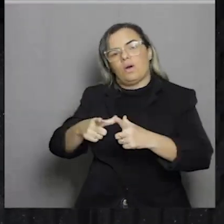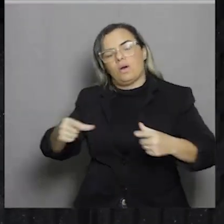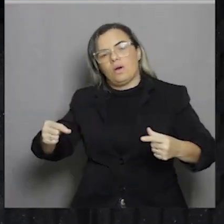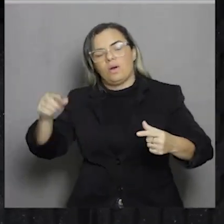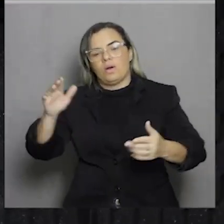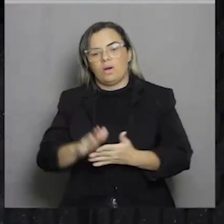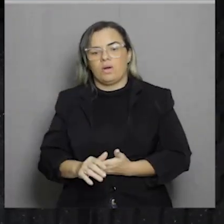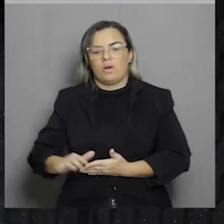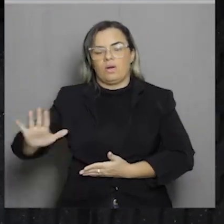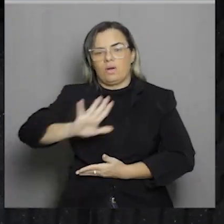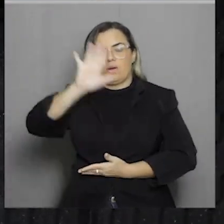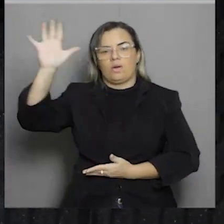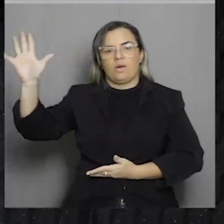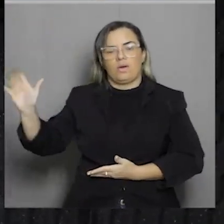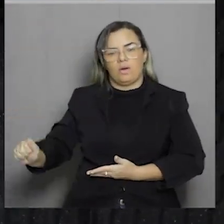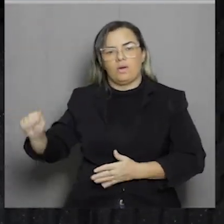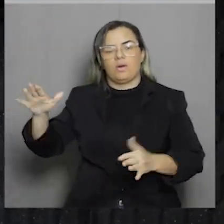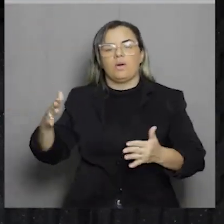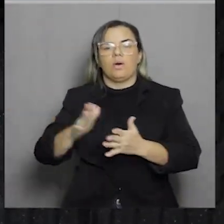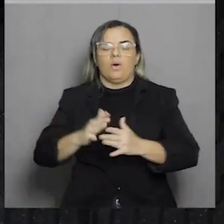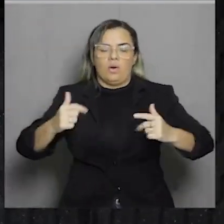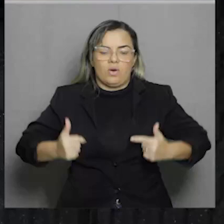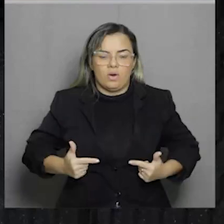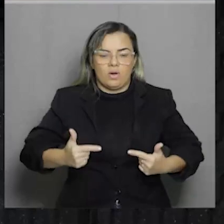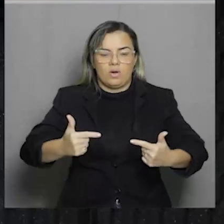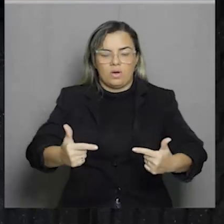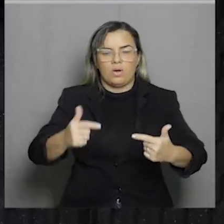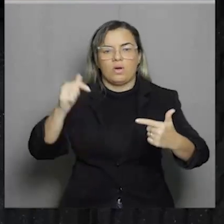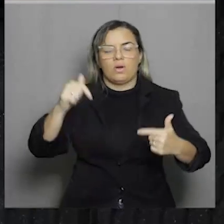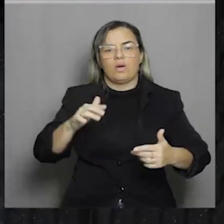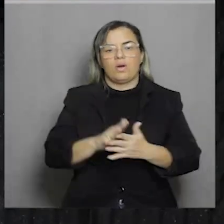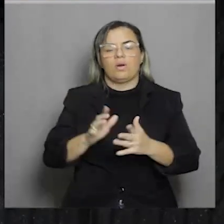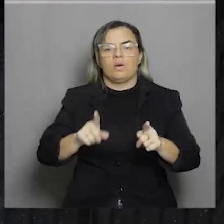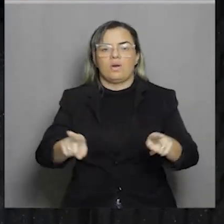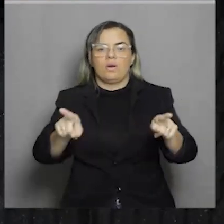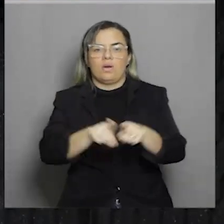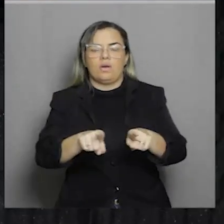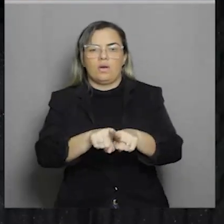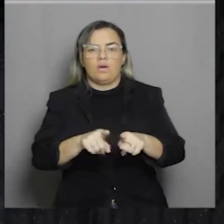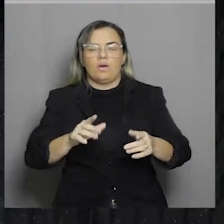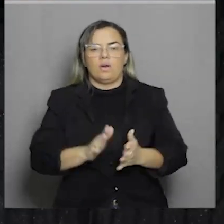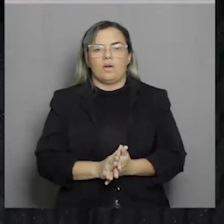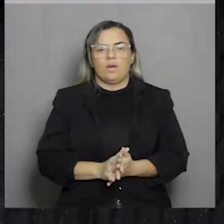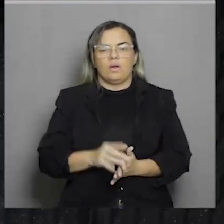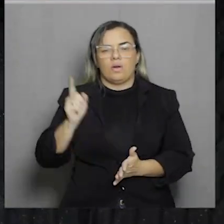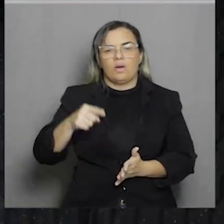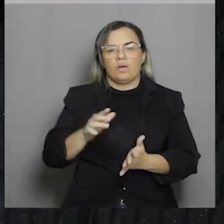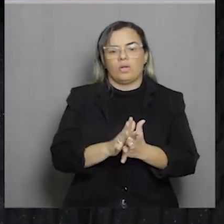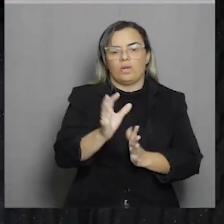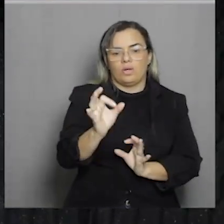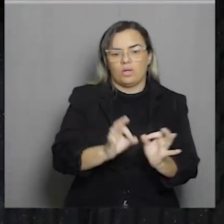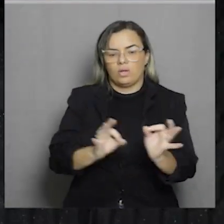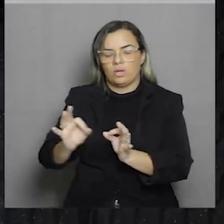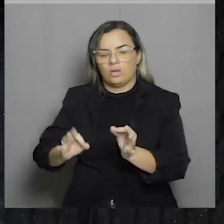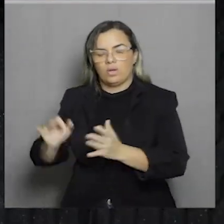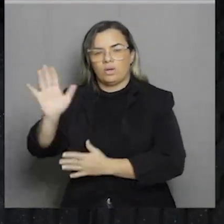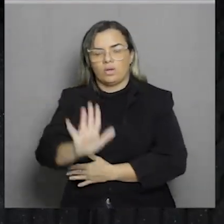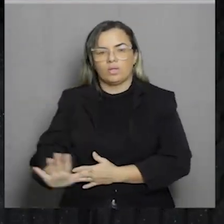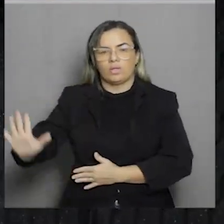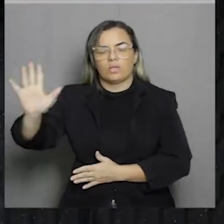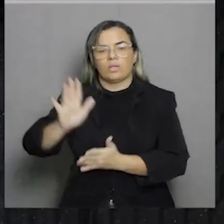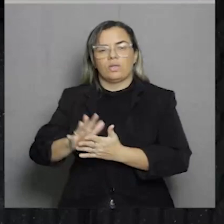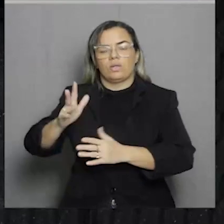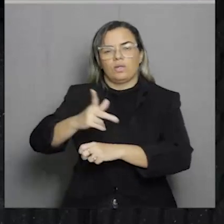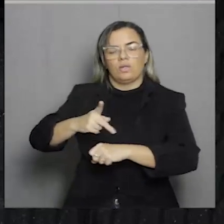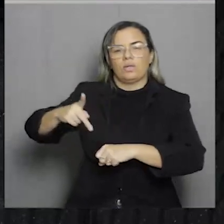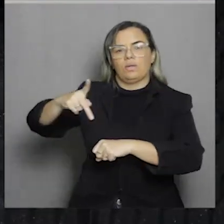da Ásia. Uma guerra que foi causada também por questões de ordem nacionalista. Os